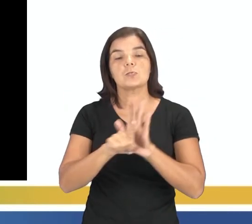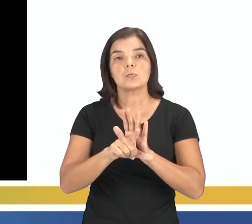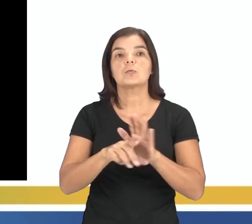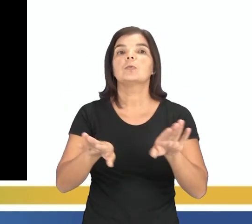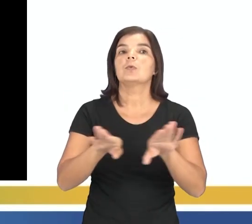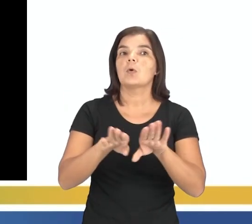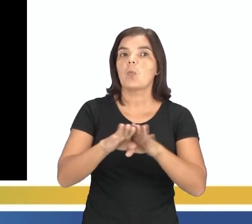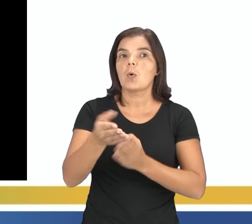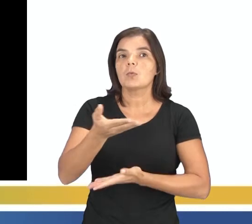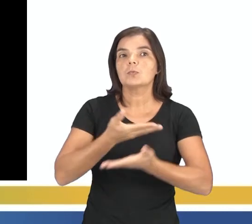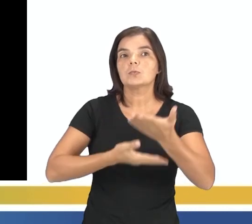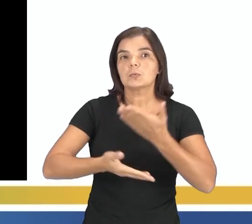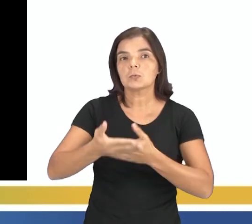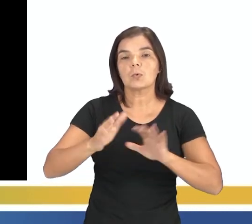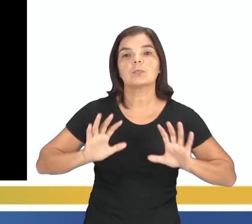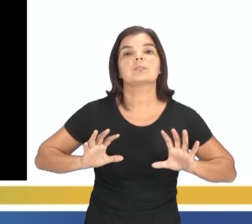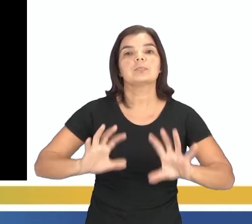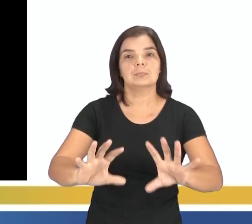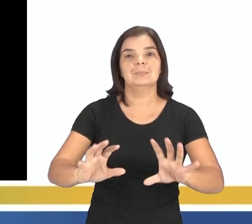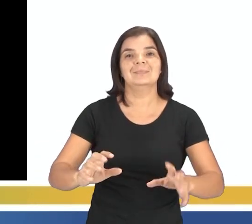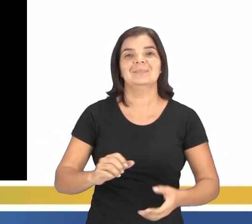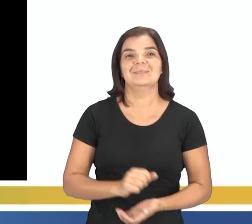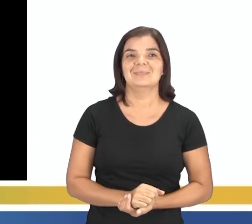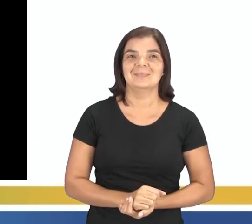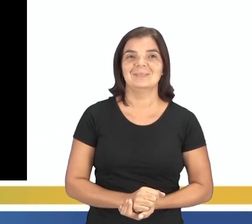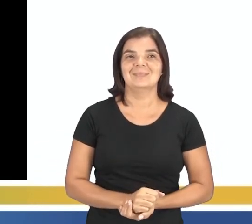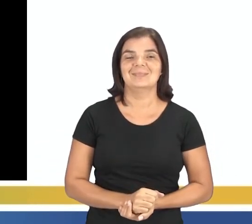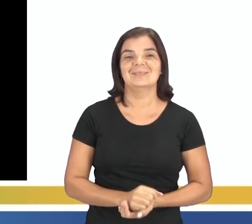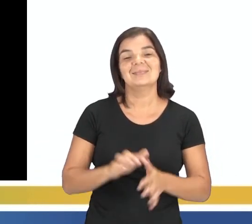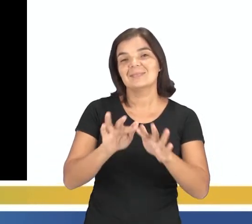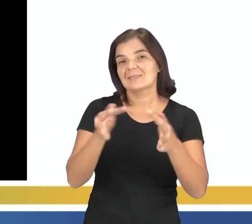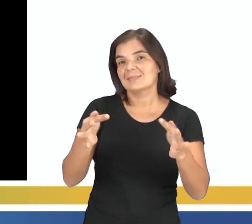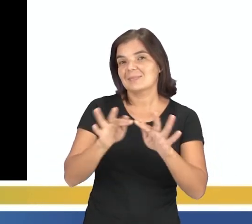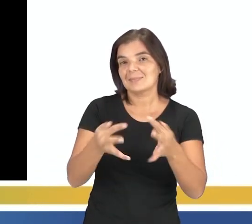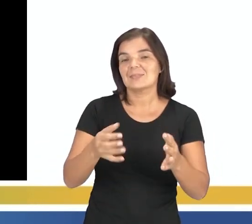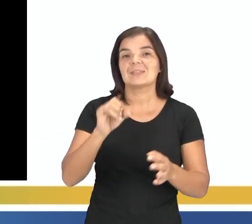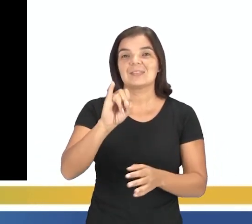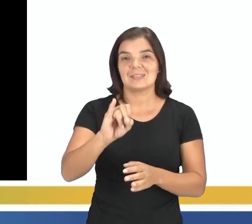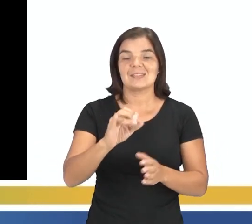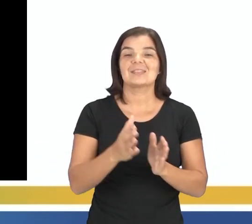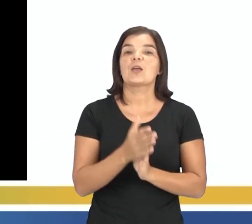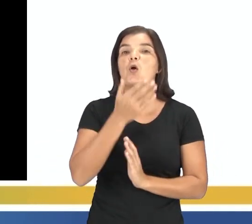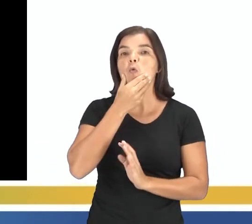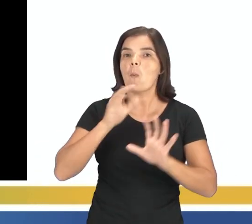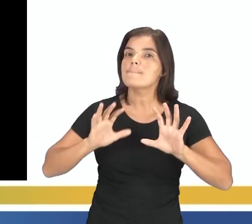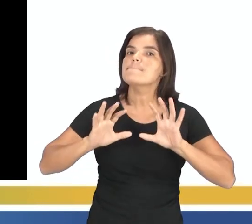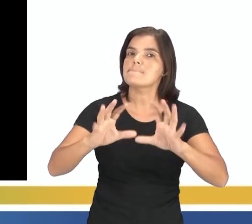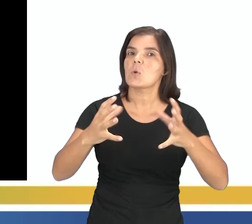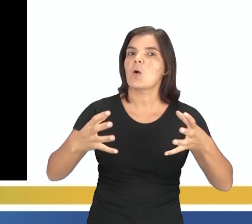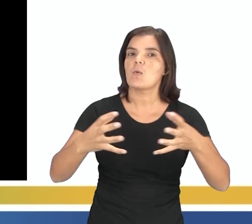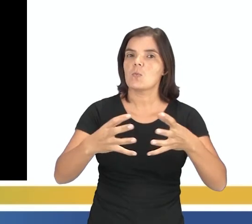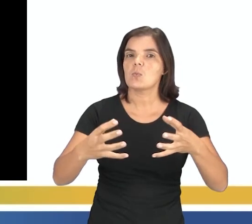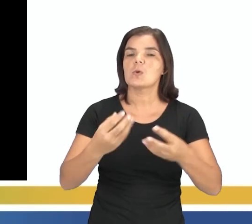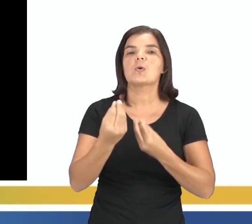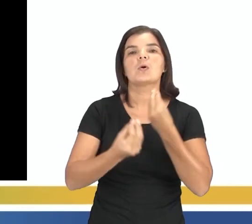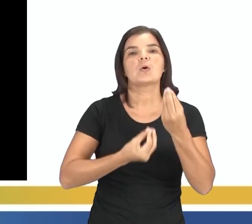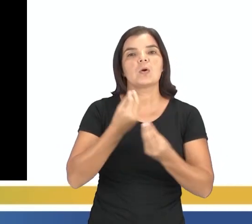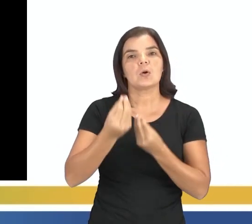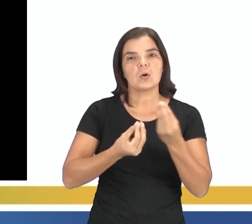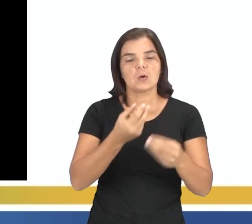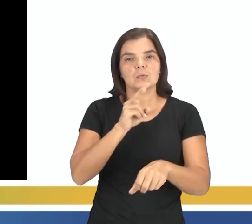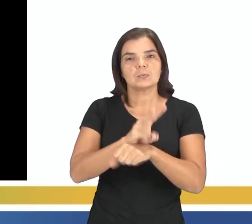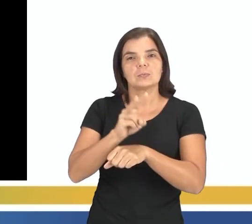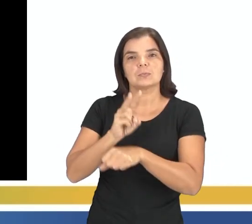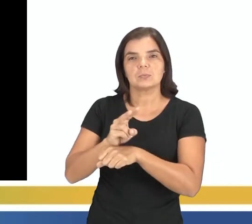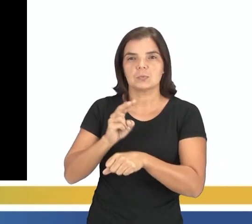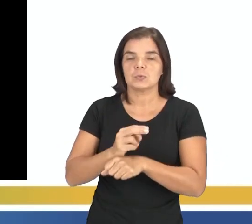em relação à estação após o empurrão? Então, simples. O astronauta empurra a bomba e como vai haver aí a